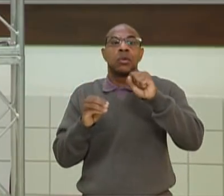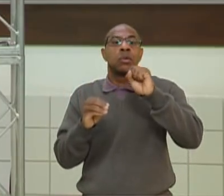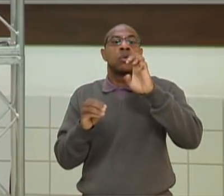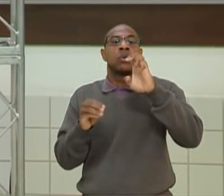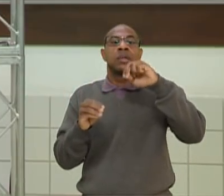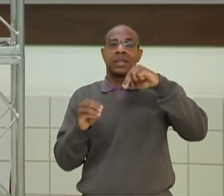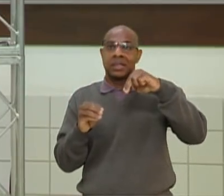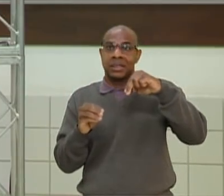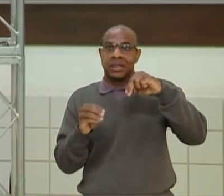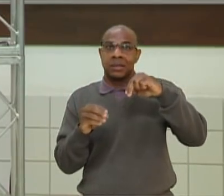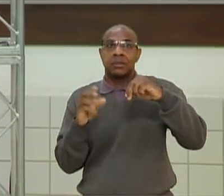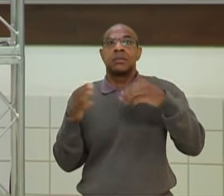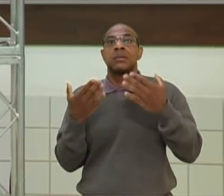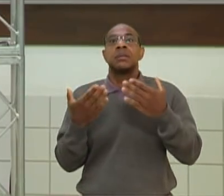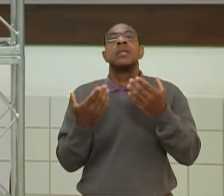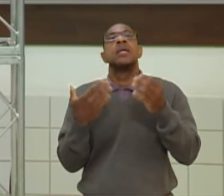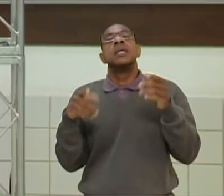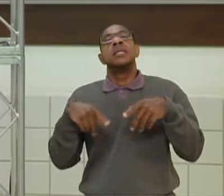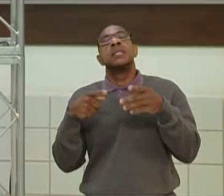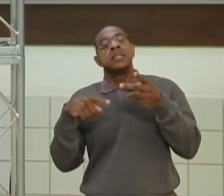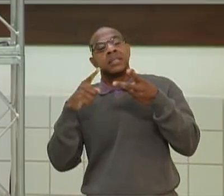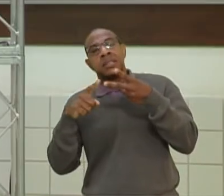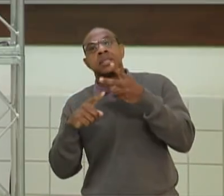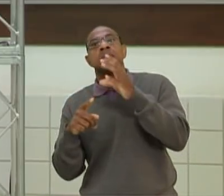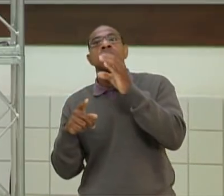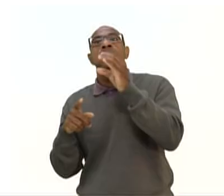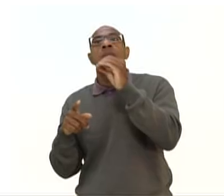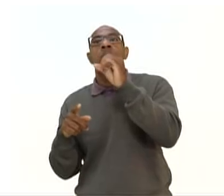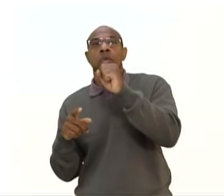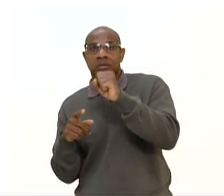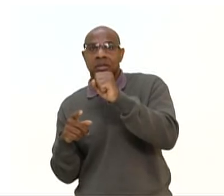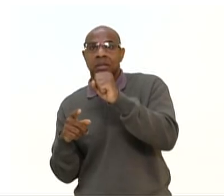ângulo correspondente. Um tempinho para vocês resolverem a questão.